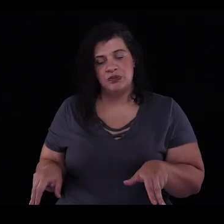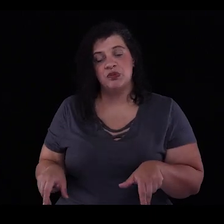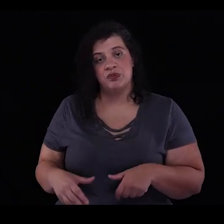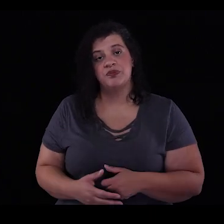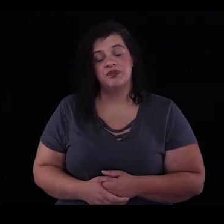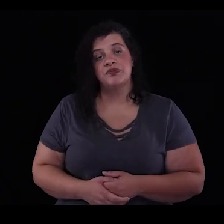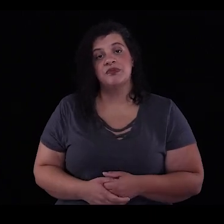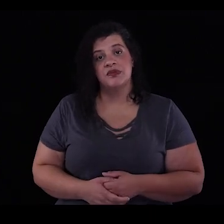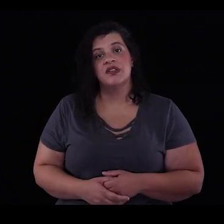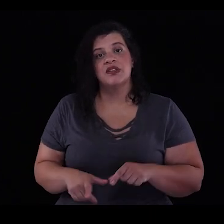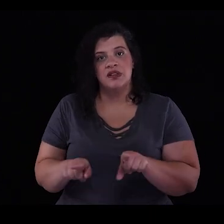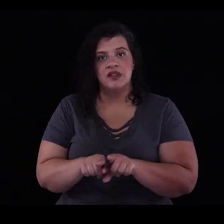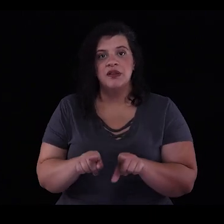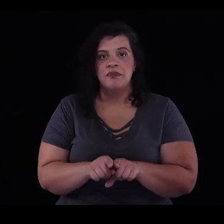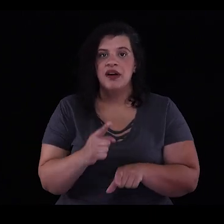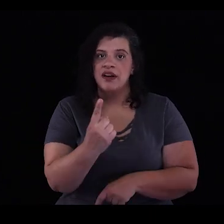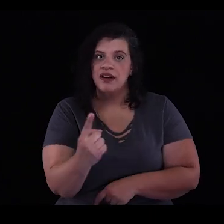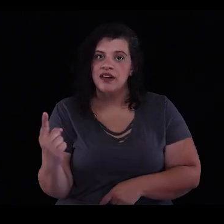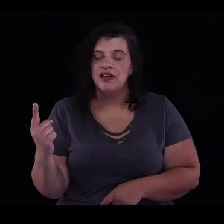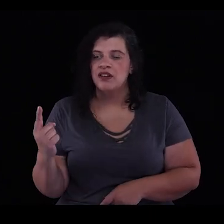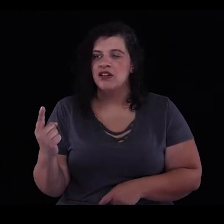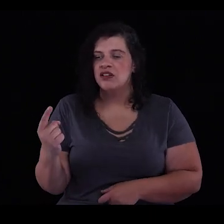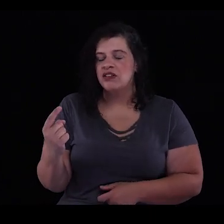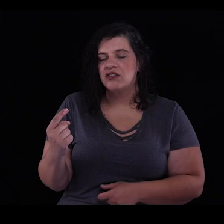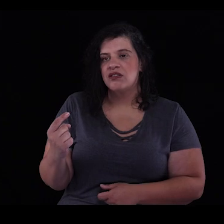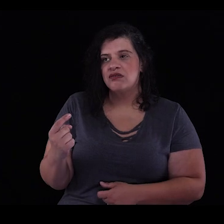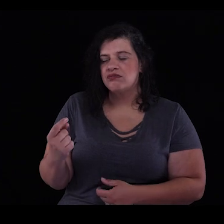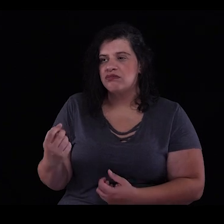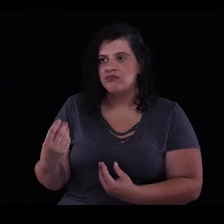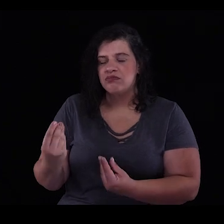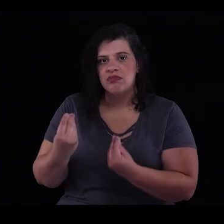então também isso acaba levando a gente para